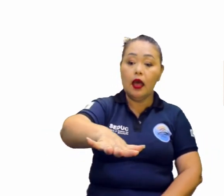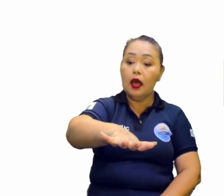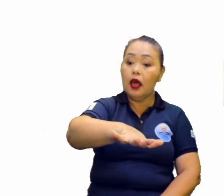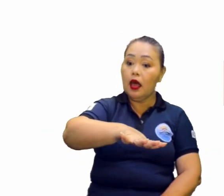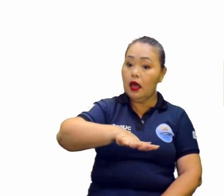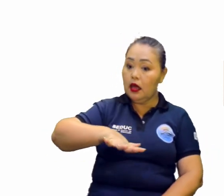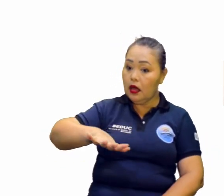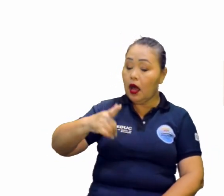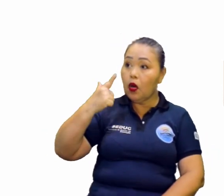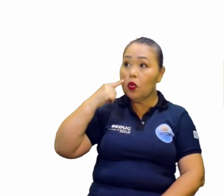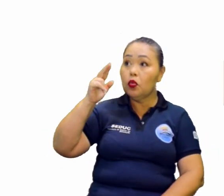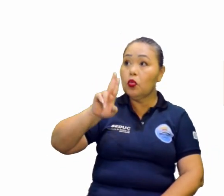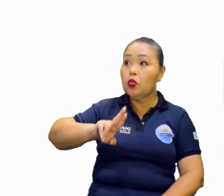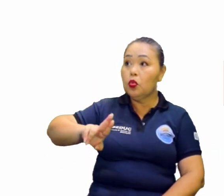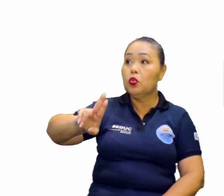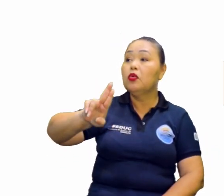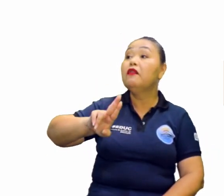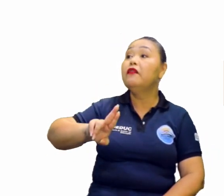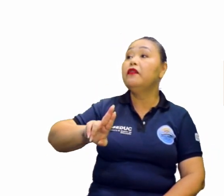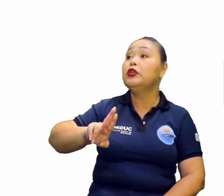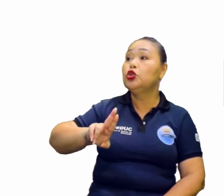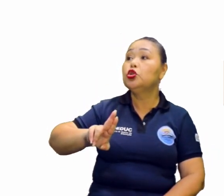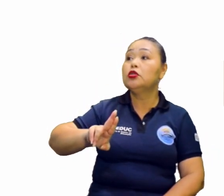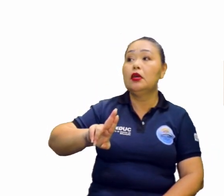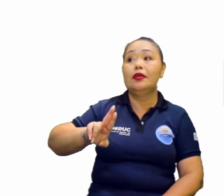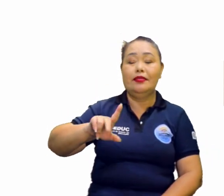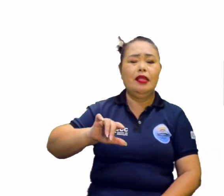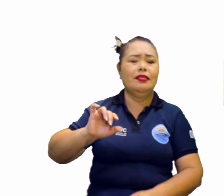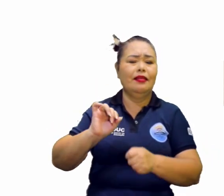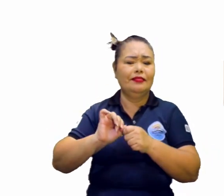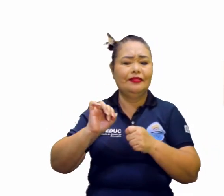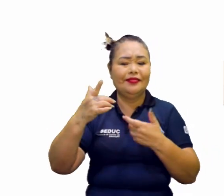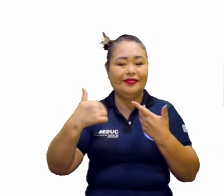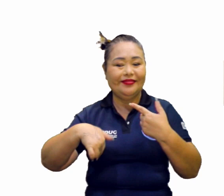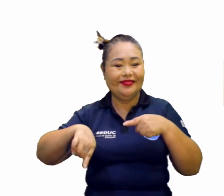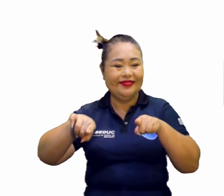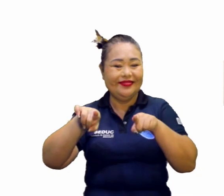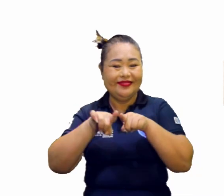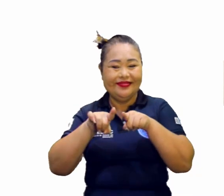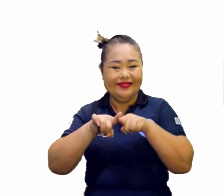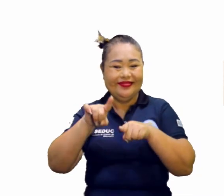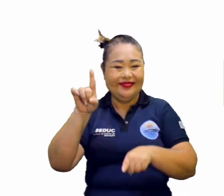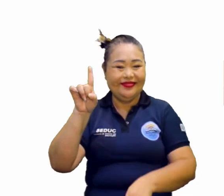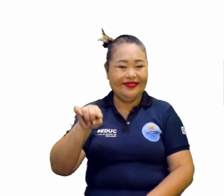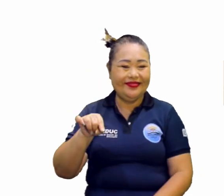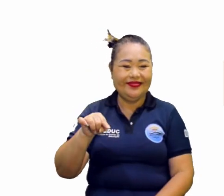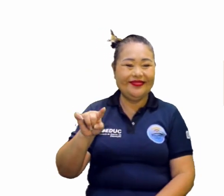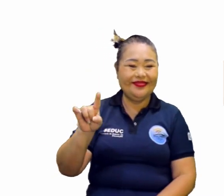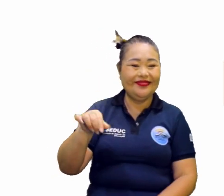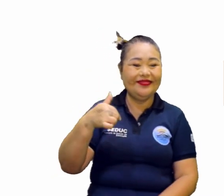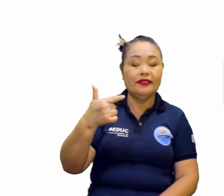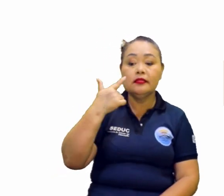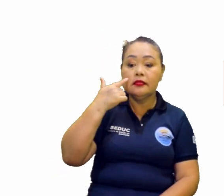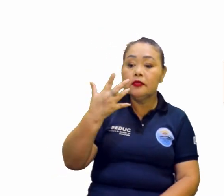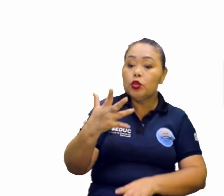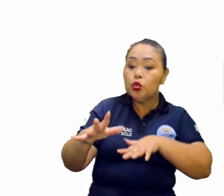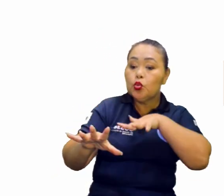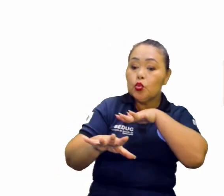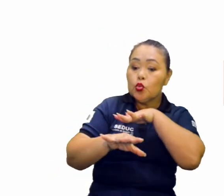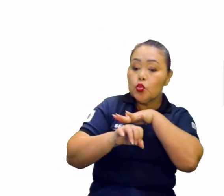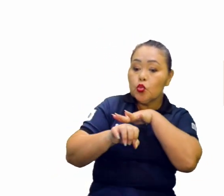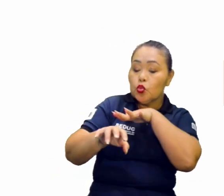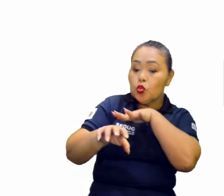vegetal que estava ali se desenvolvendo e de repente ele vai, tudo aquilo que ele absorveu parcialmente, temporariamente ele vai